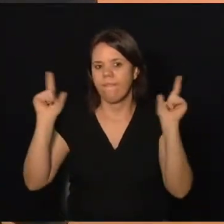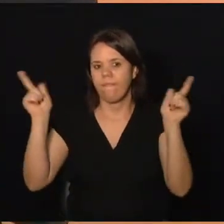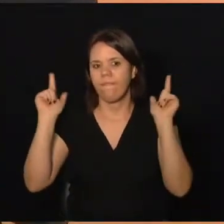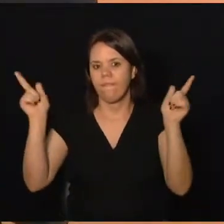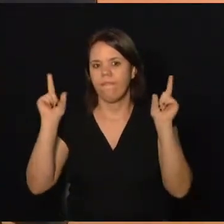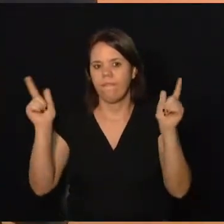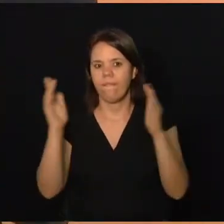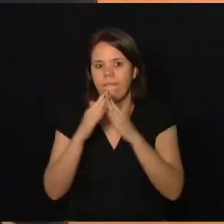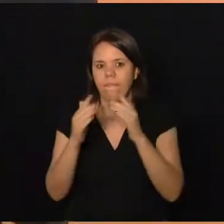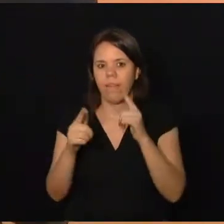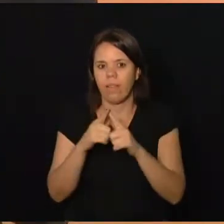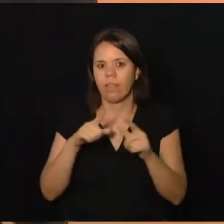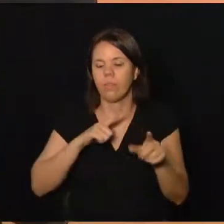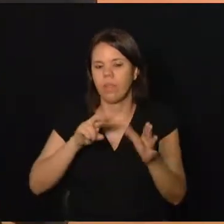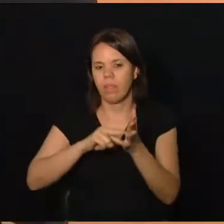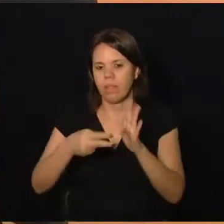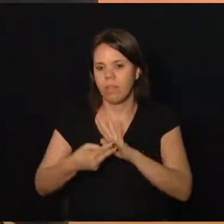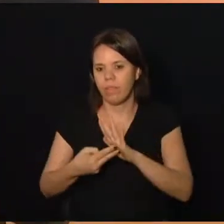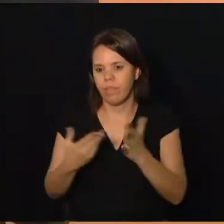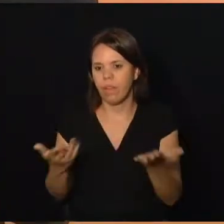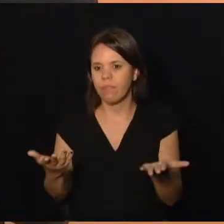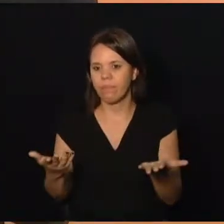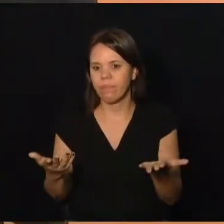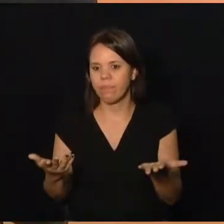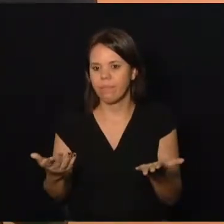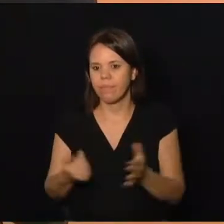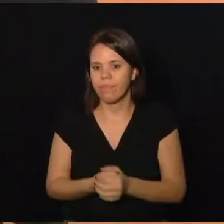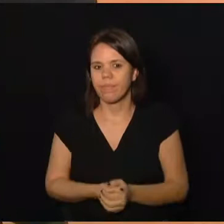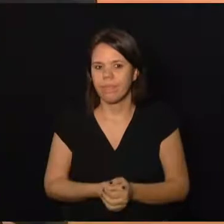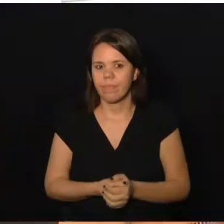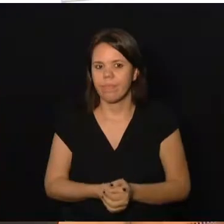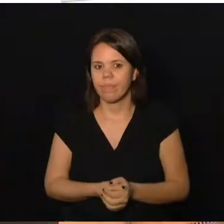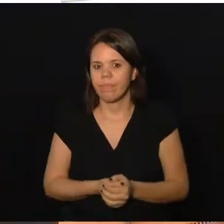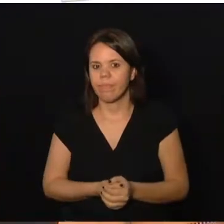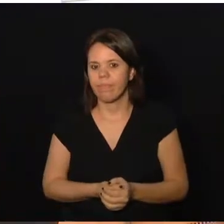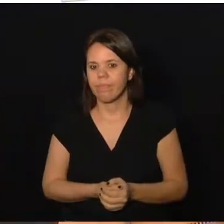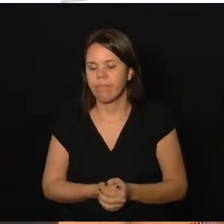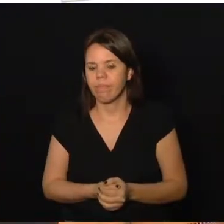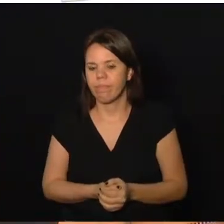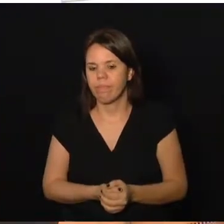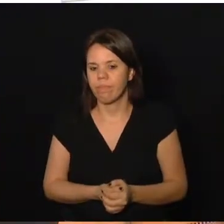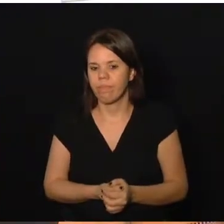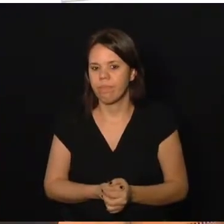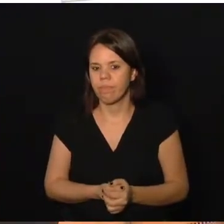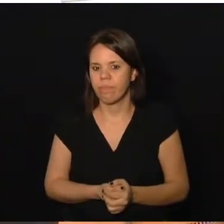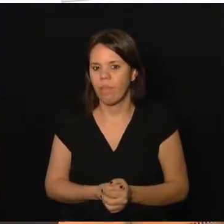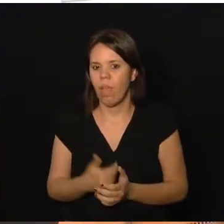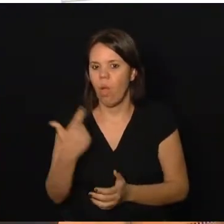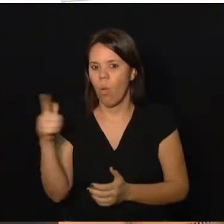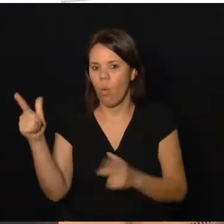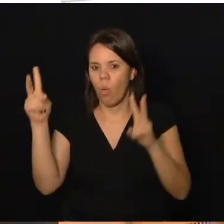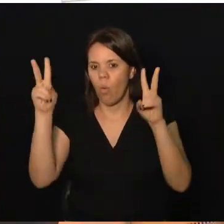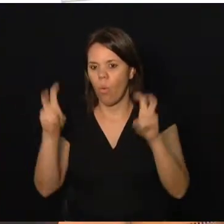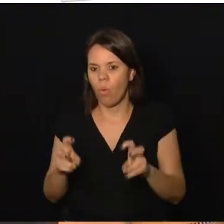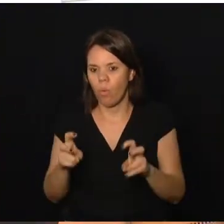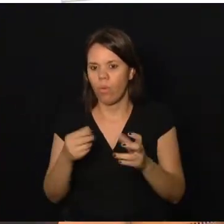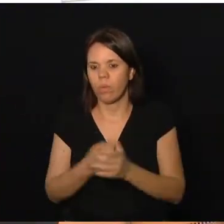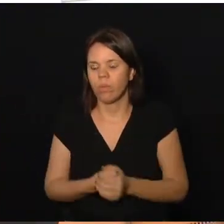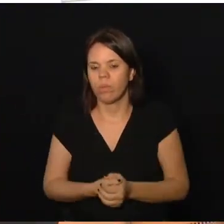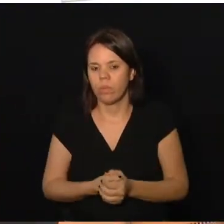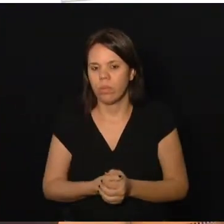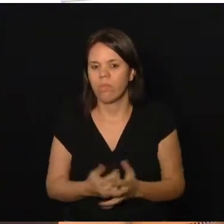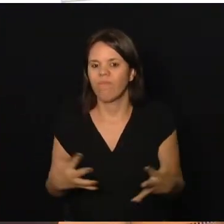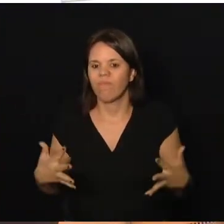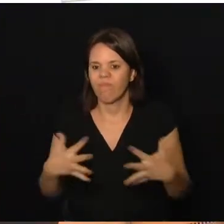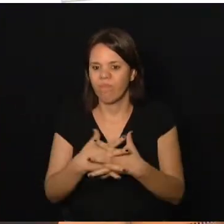na Isso. igreja ela tem um significado, né? Não é? Então, assim, essa é uma outra questão que é